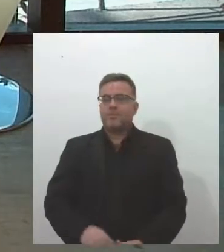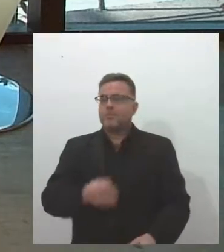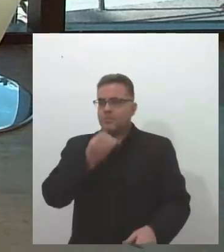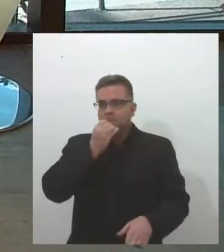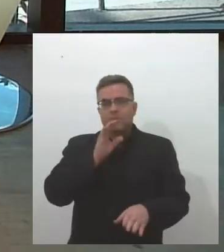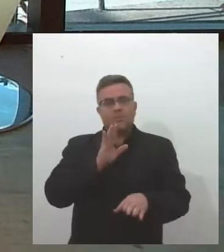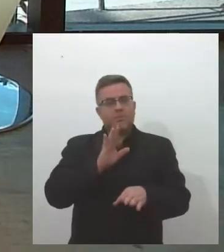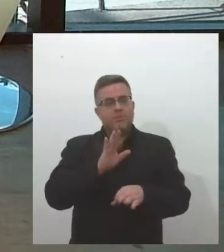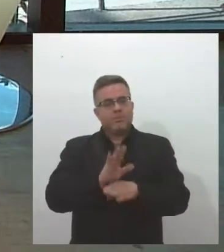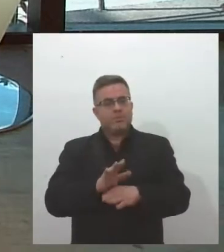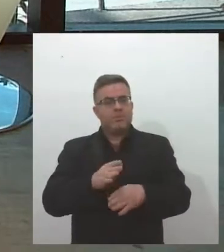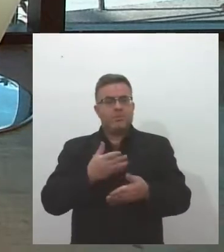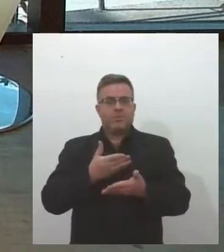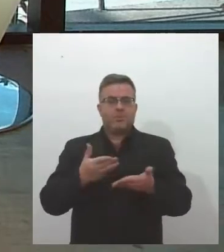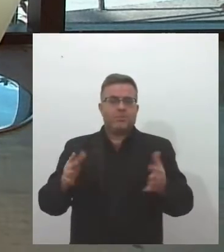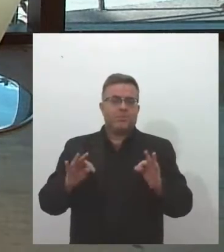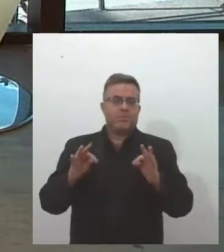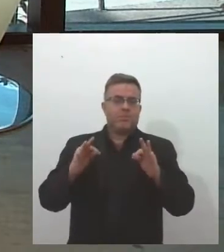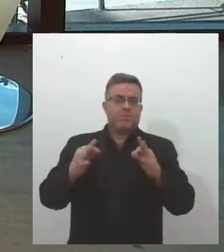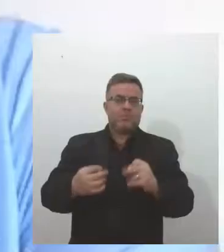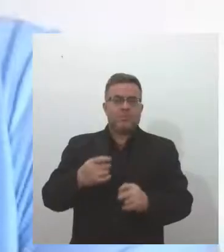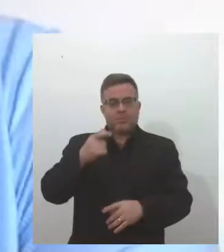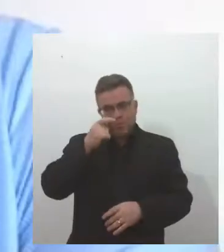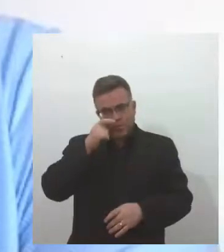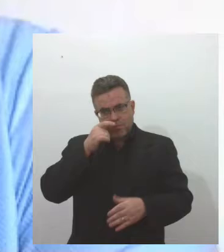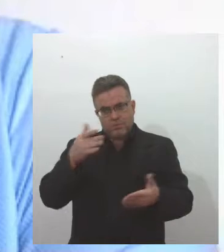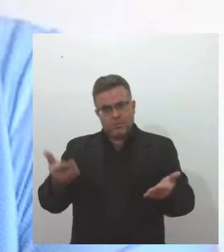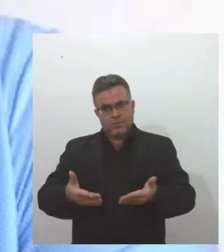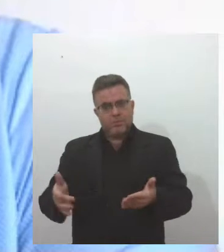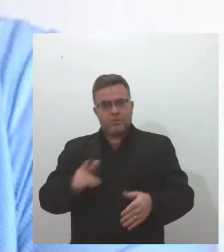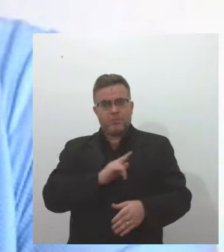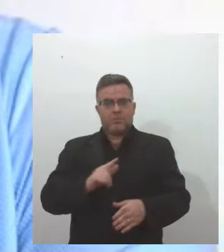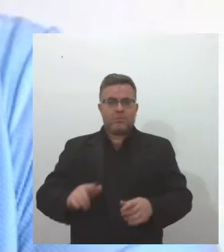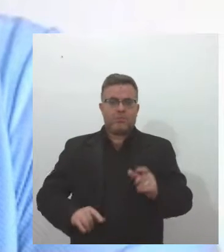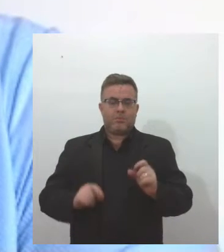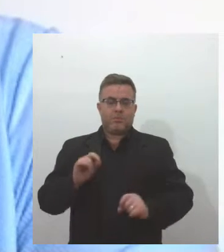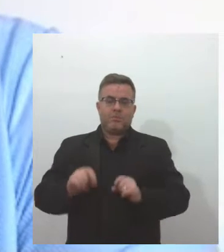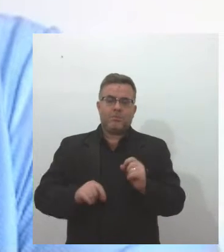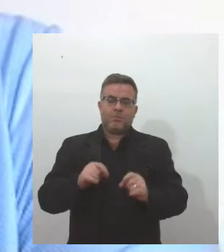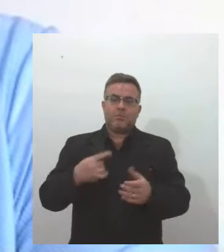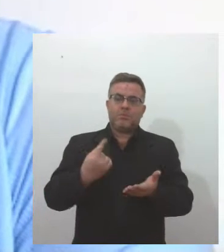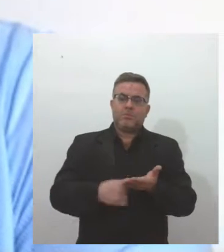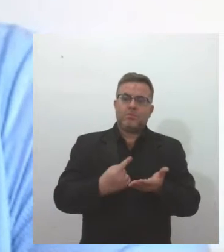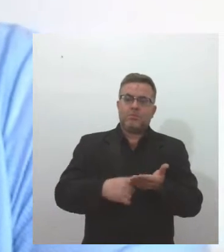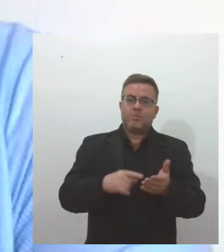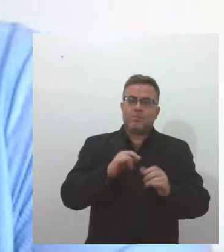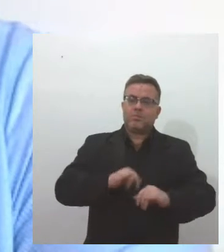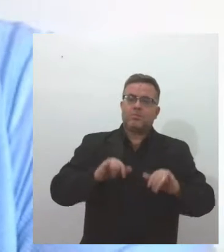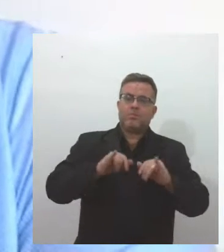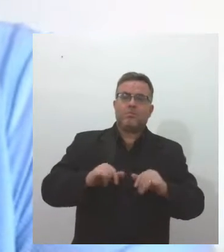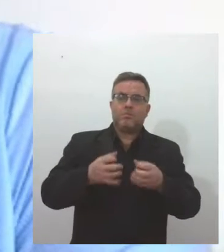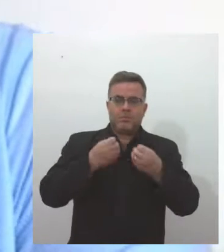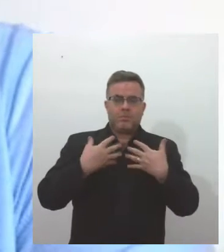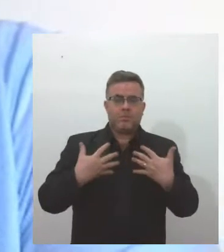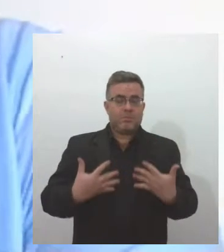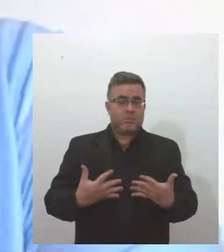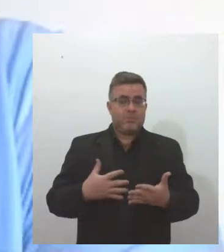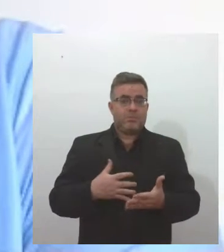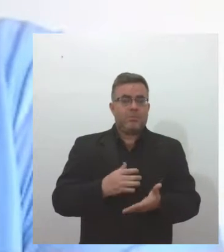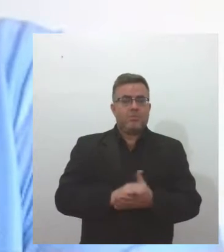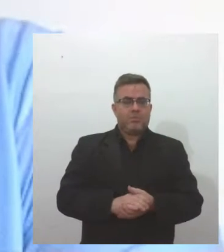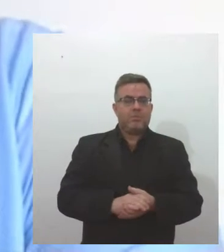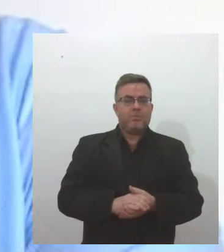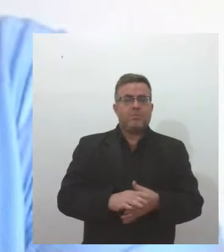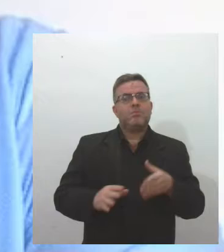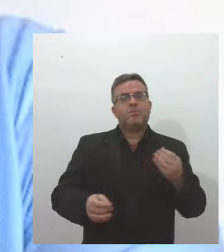Boa tarde a todos. O governo do Estado, ele vem já sinalizando positivamente em relação a